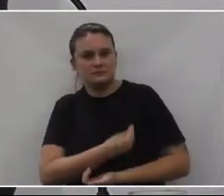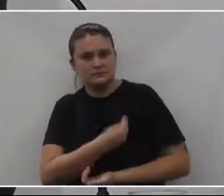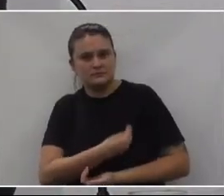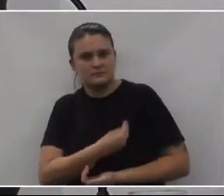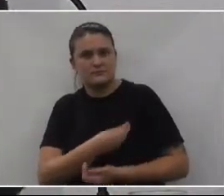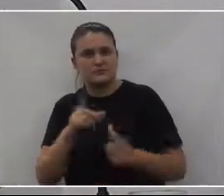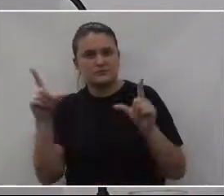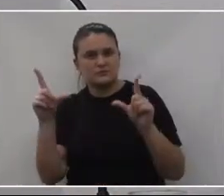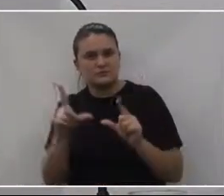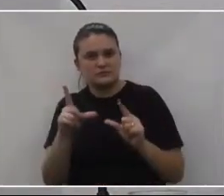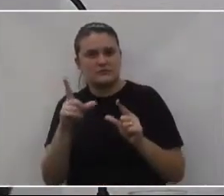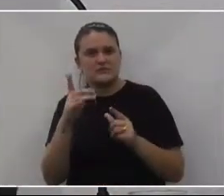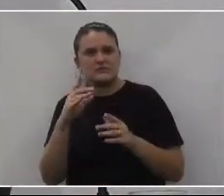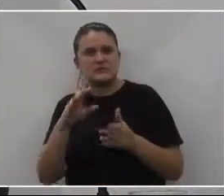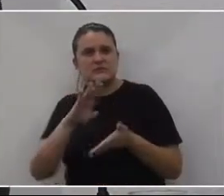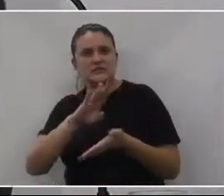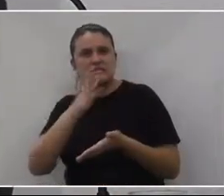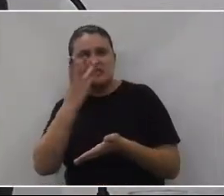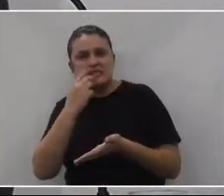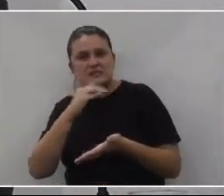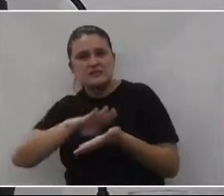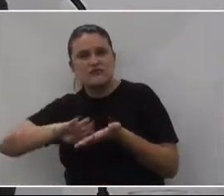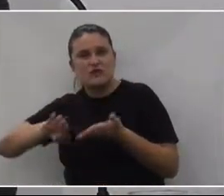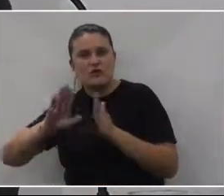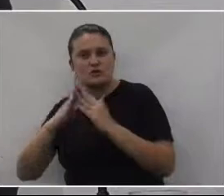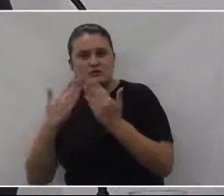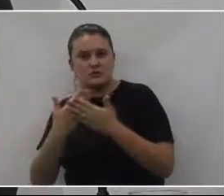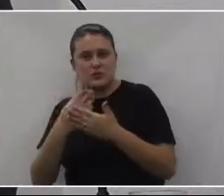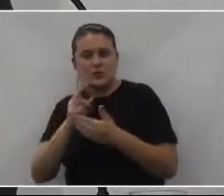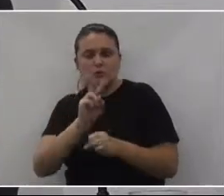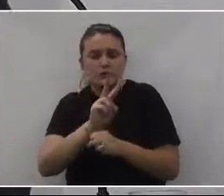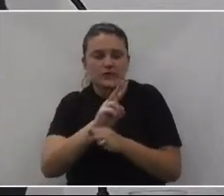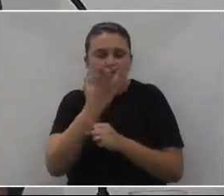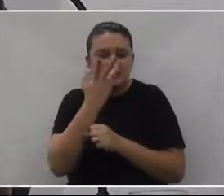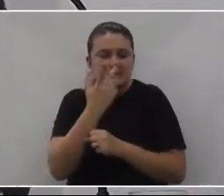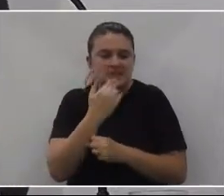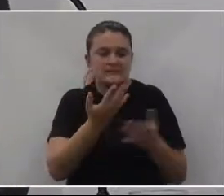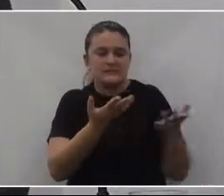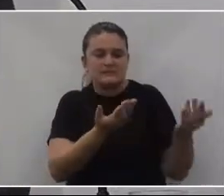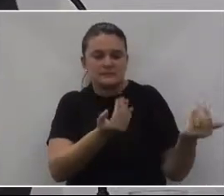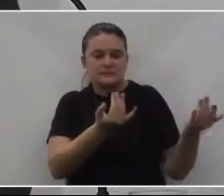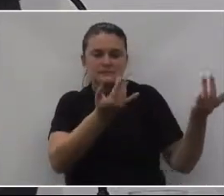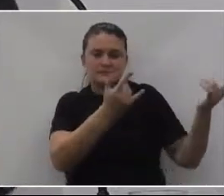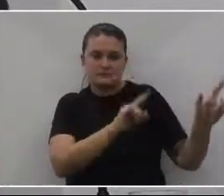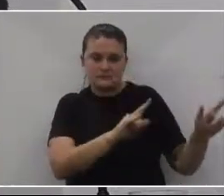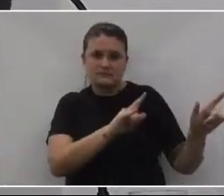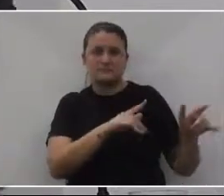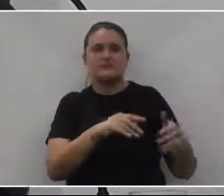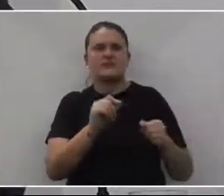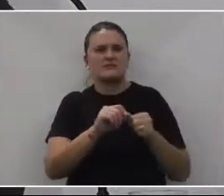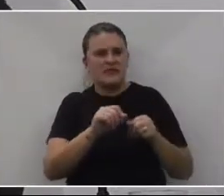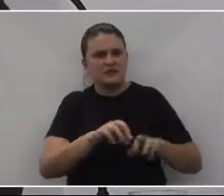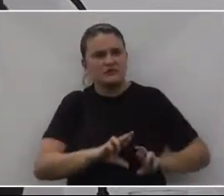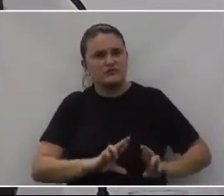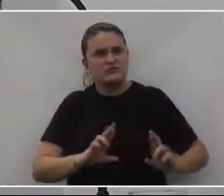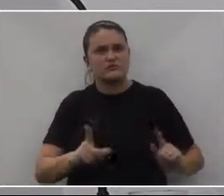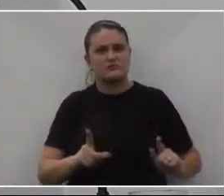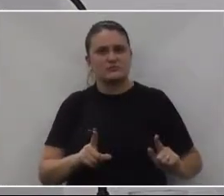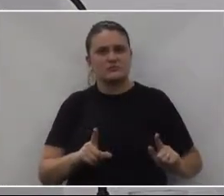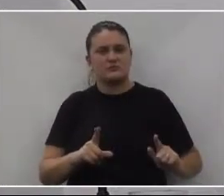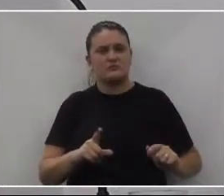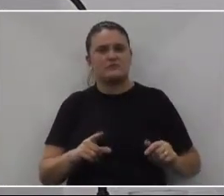evasão escolar e proteção à rede da criança, do jovem, do adolescente. Isso faz a diferença.